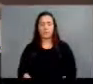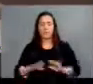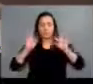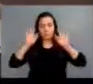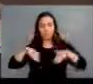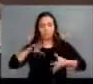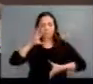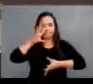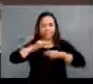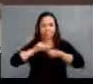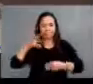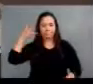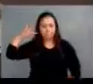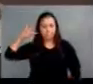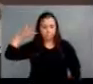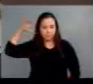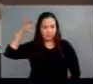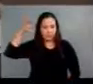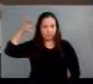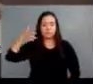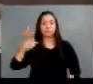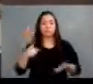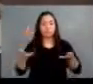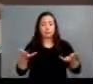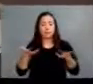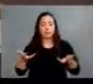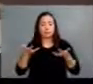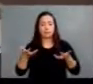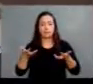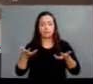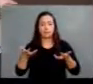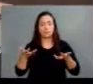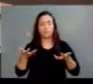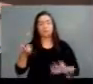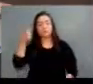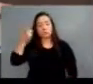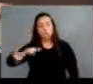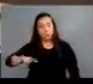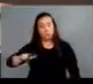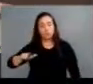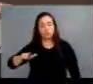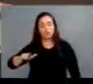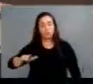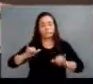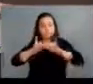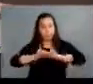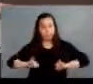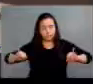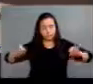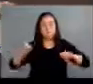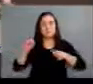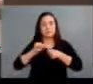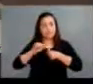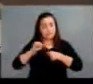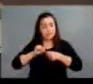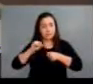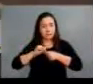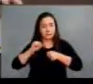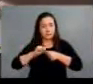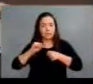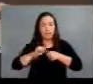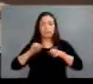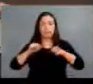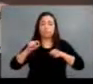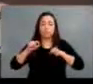Ao finalizar o nosso pronunciamento, eu queria, mais uma vez, fazer